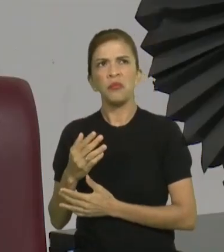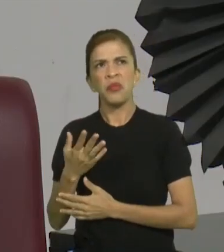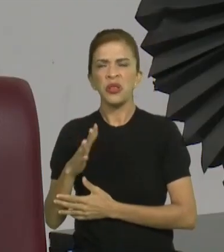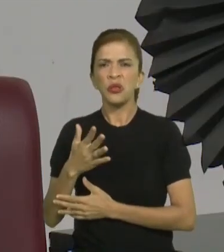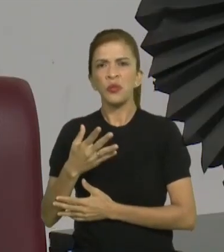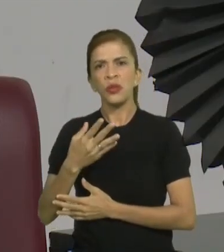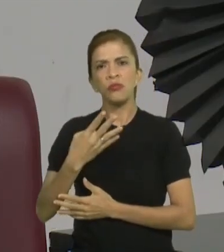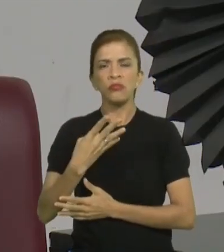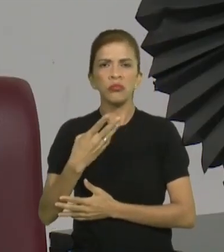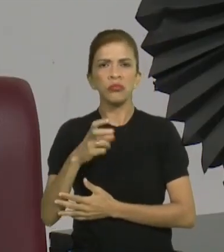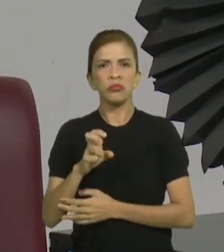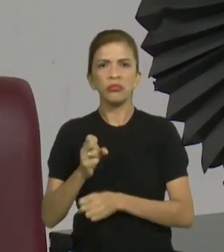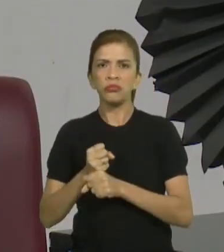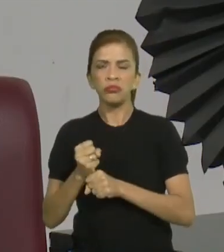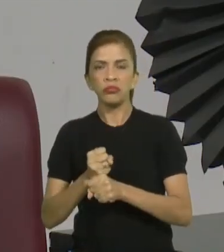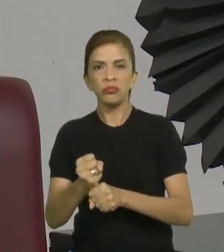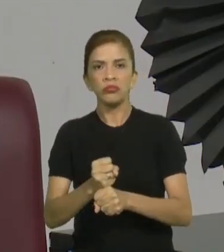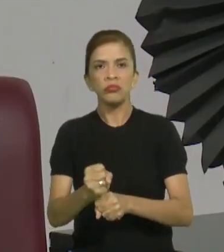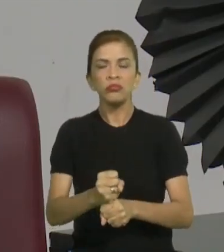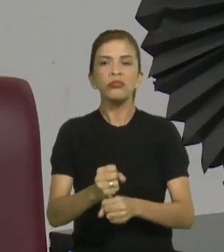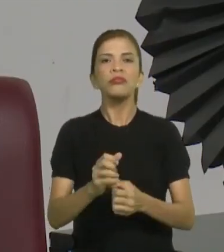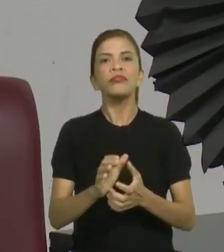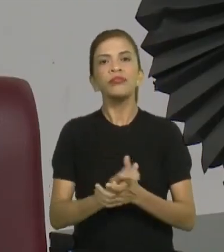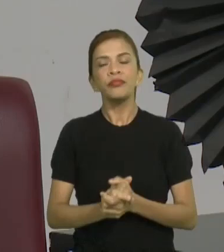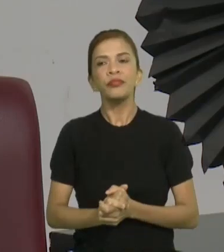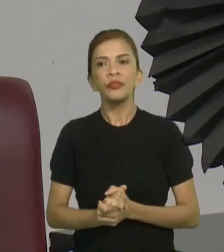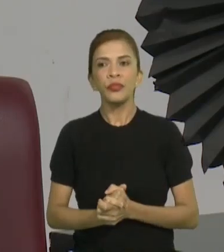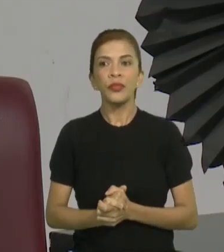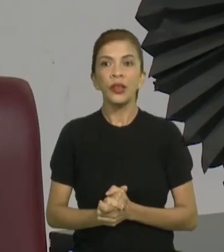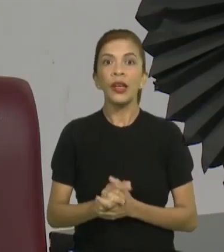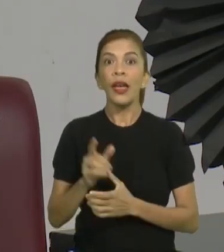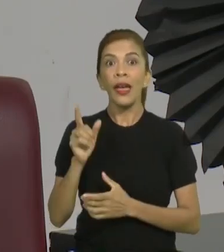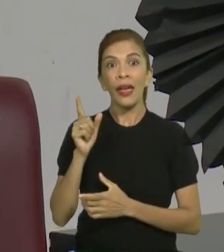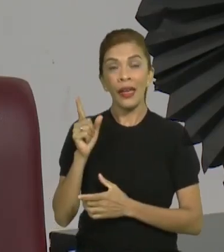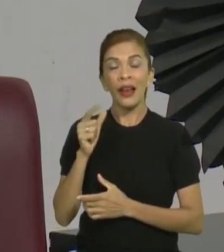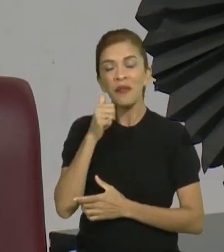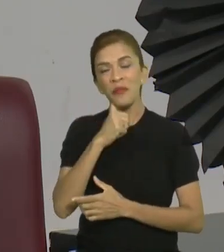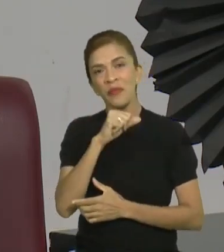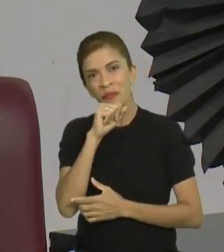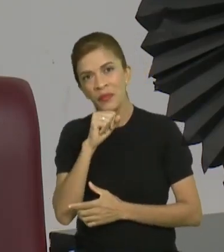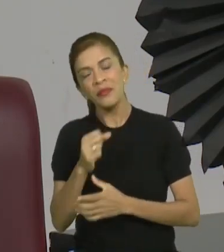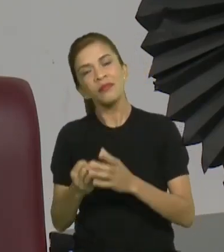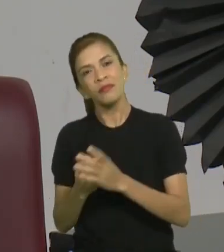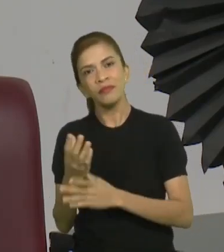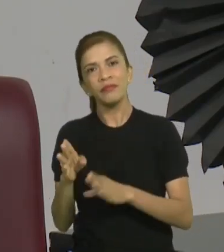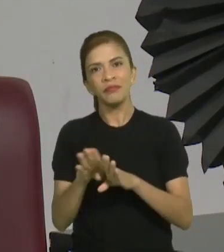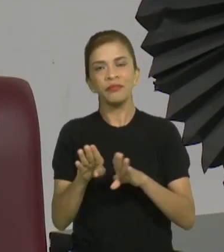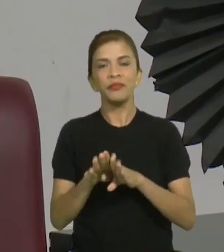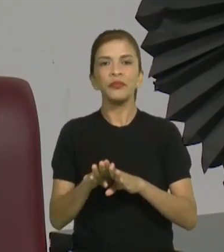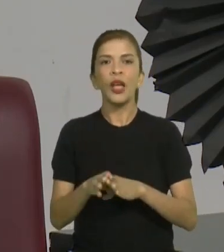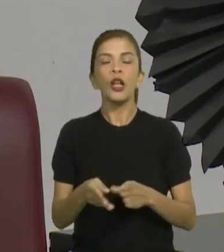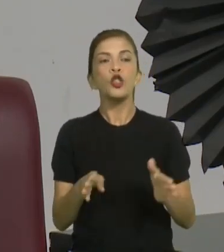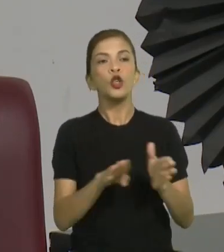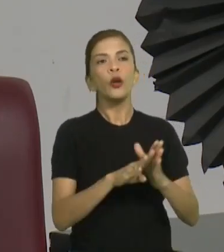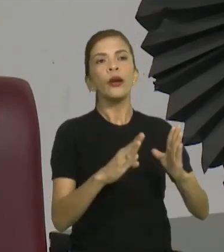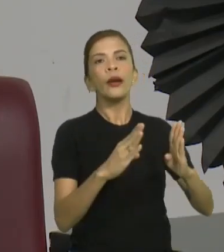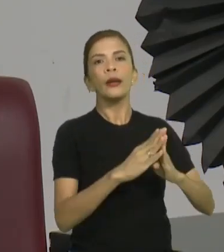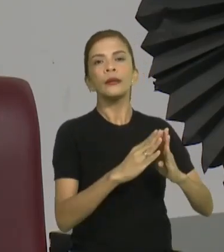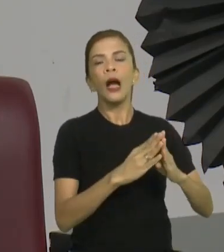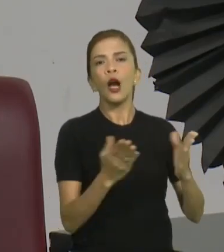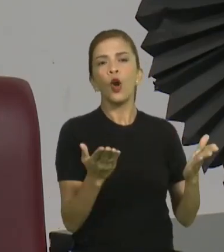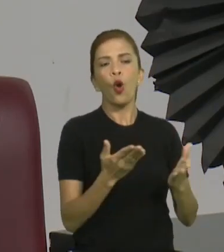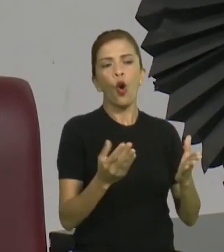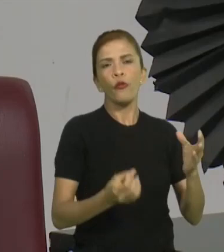anos, esse bloco, os originais do ritmo, que ela também fundou esse bloco. E ela disse que chegou em casa e disse, vou fundar um